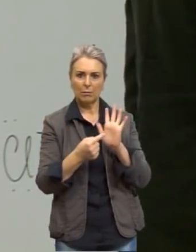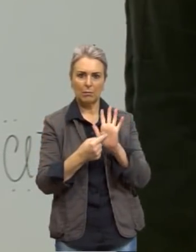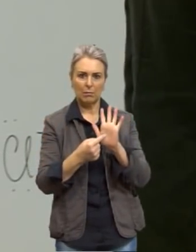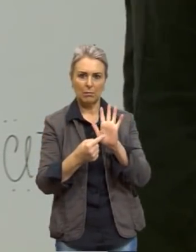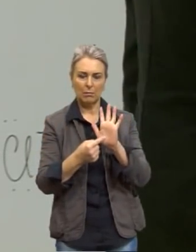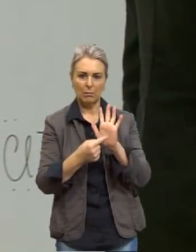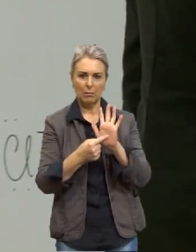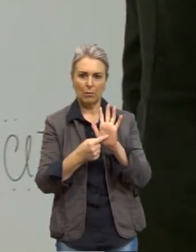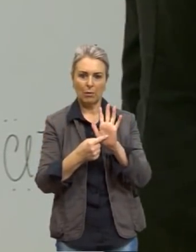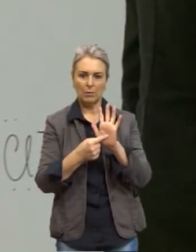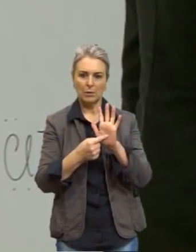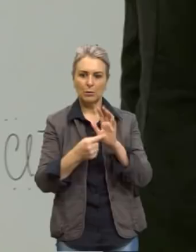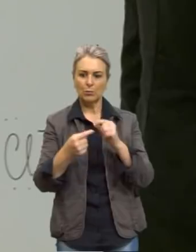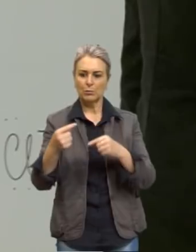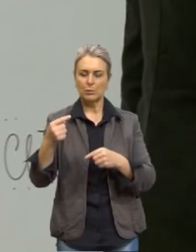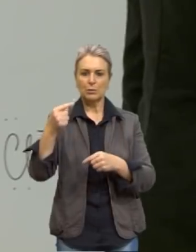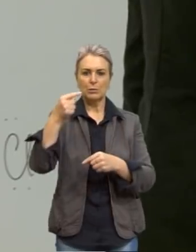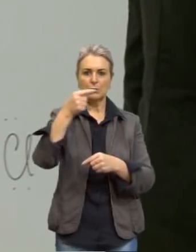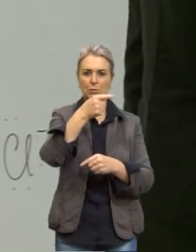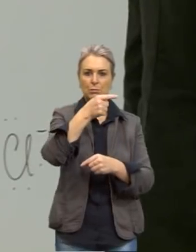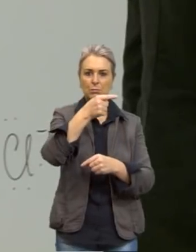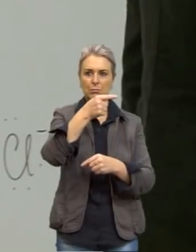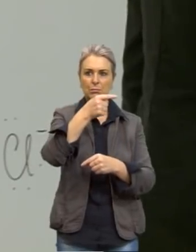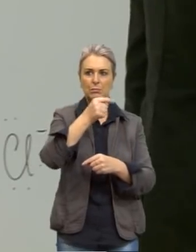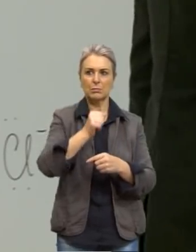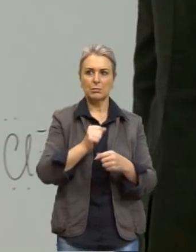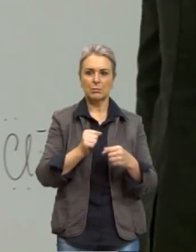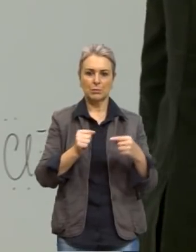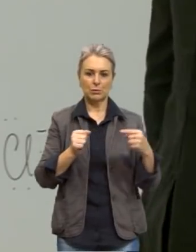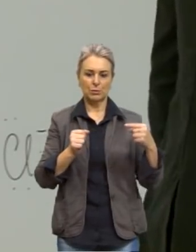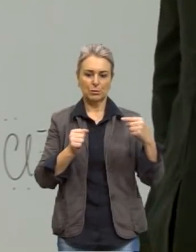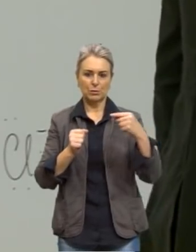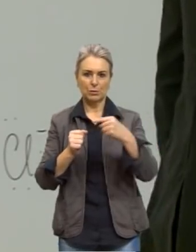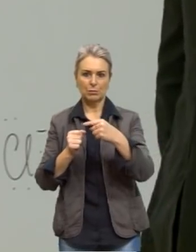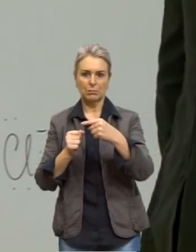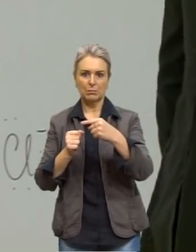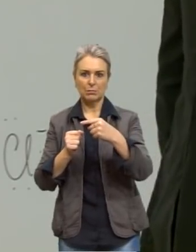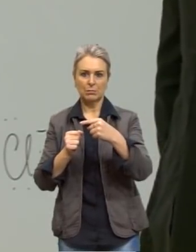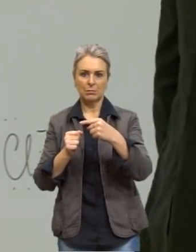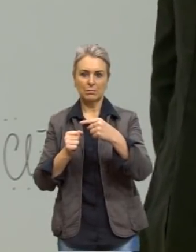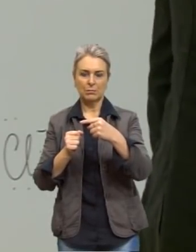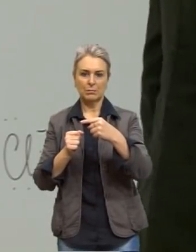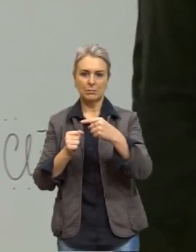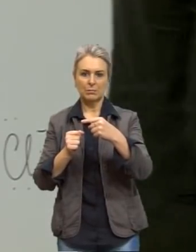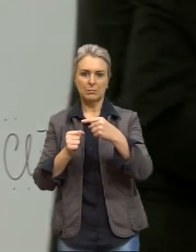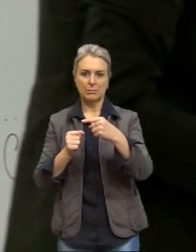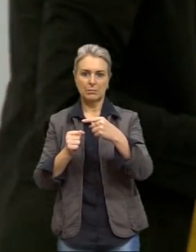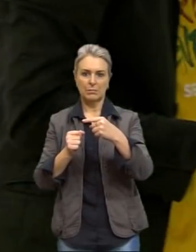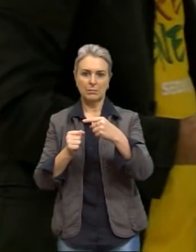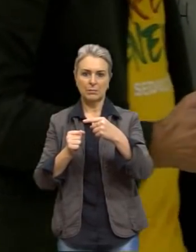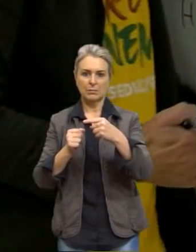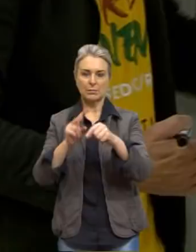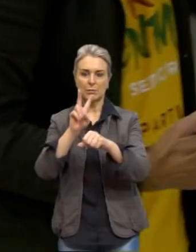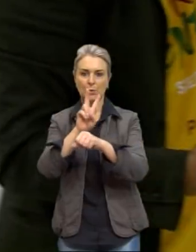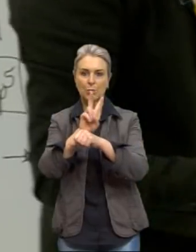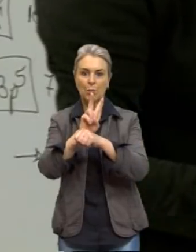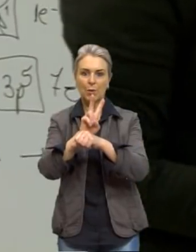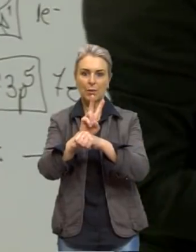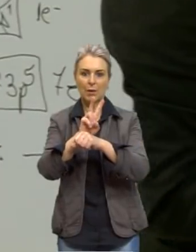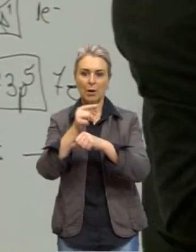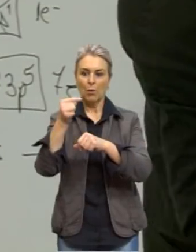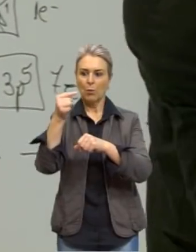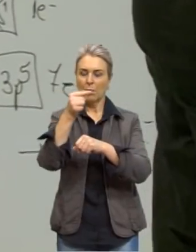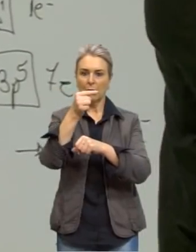sentido é um momento nesse sentido e o momento nesse sentido olha só